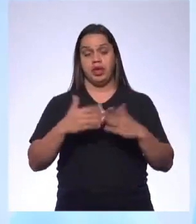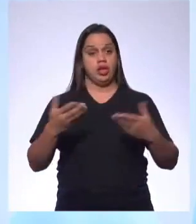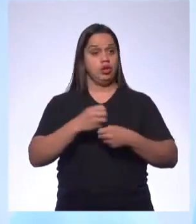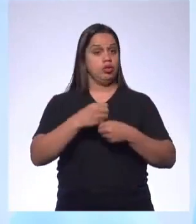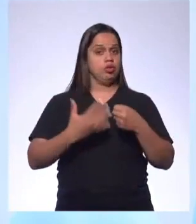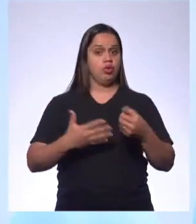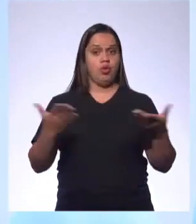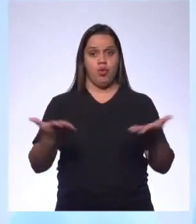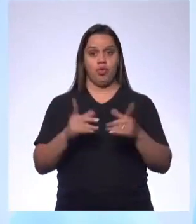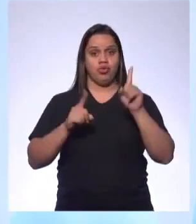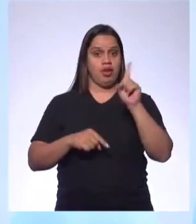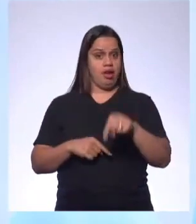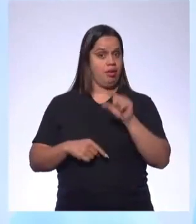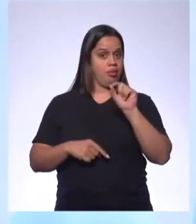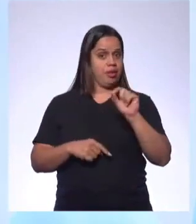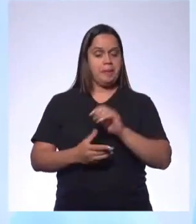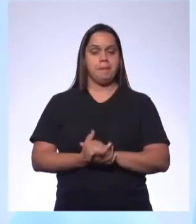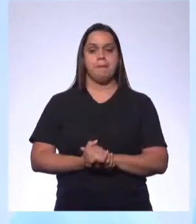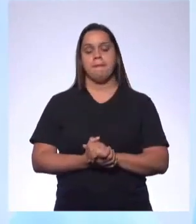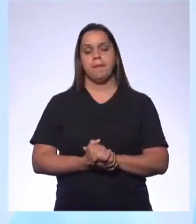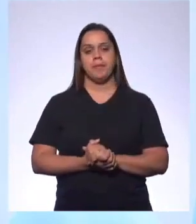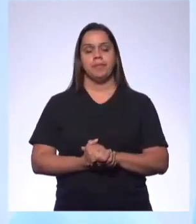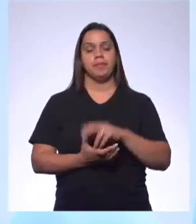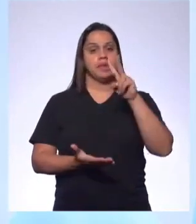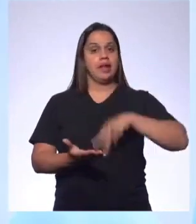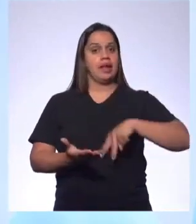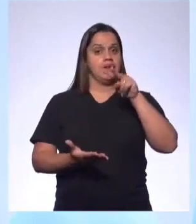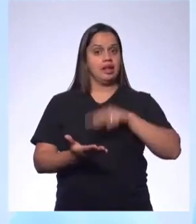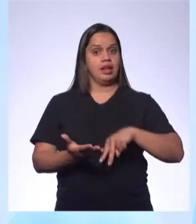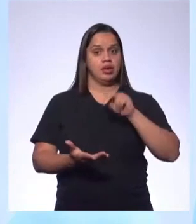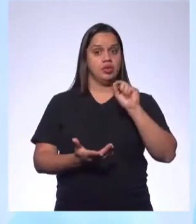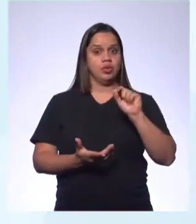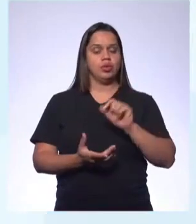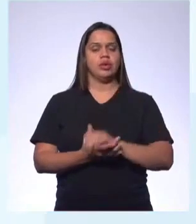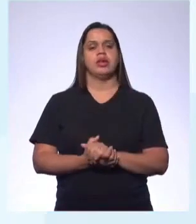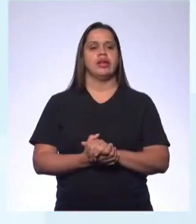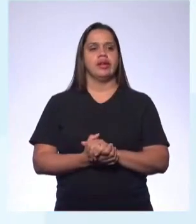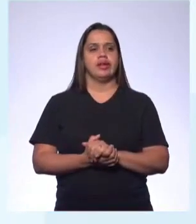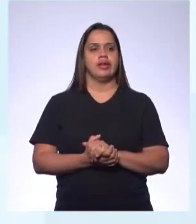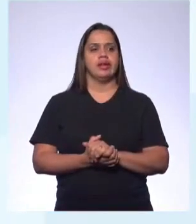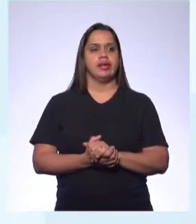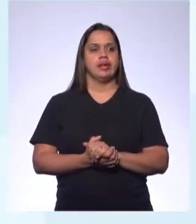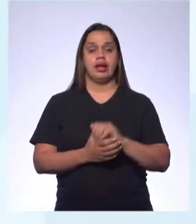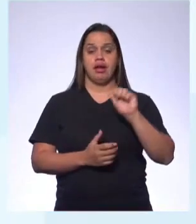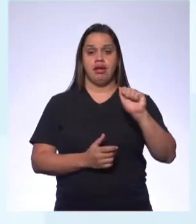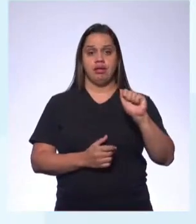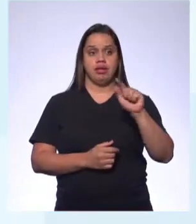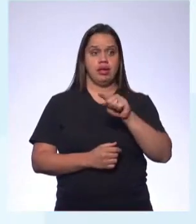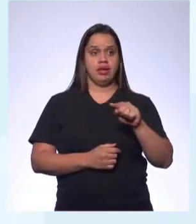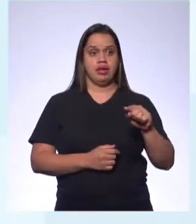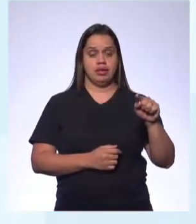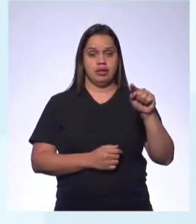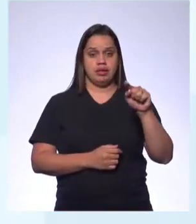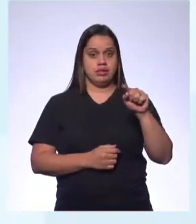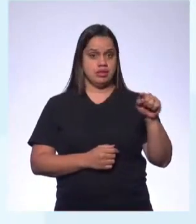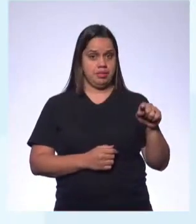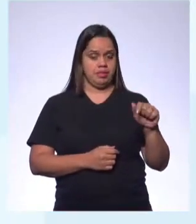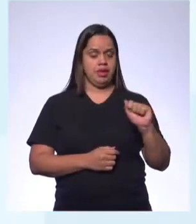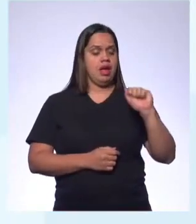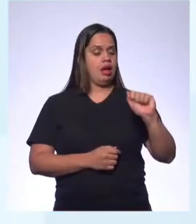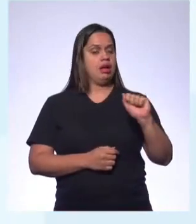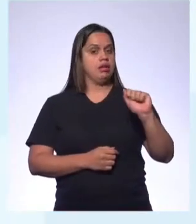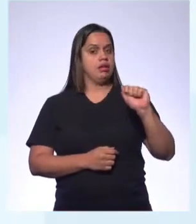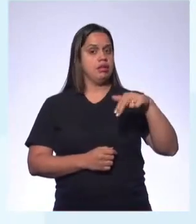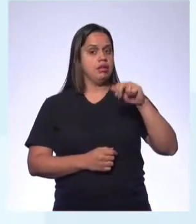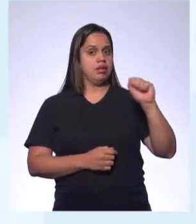hoje? Os conteúdos de hoje, a leitura, né, de Ana Z, é um conto, Aonde Vai